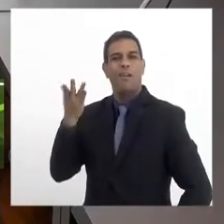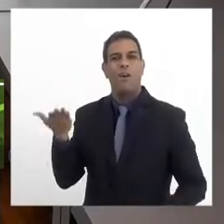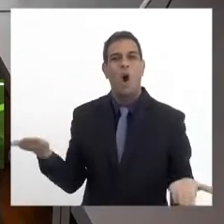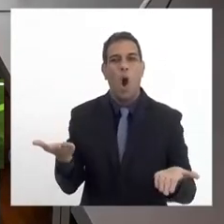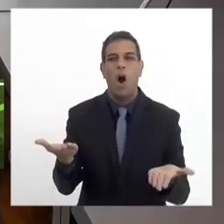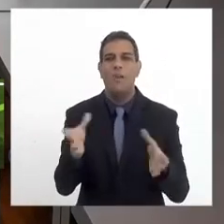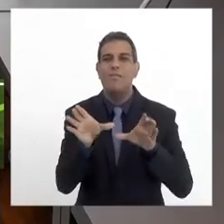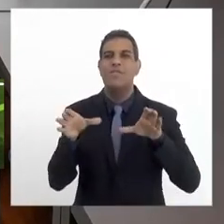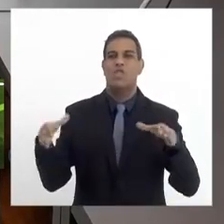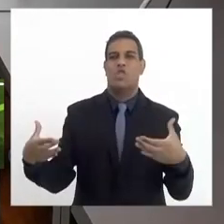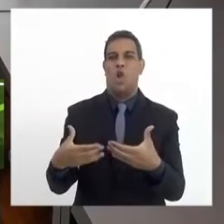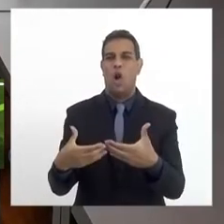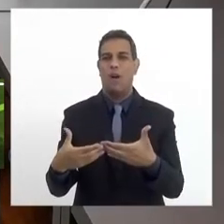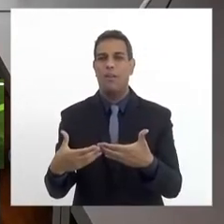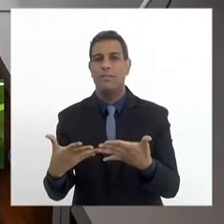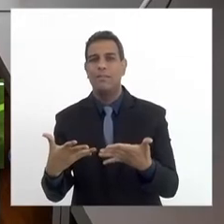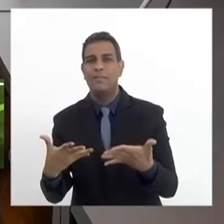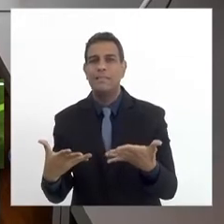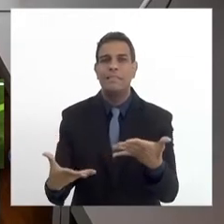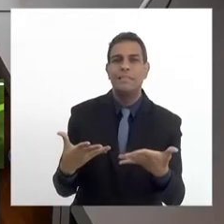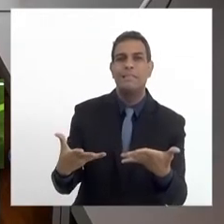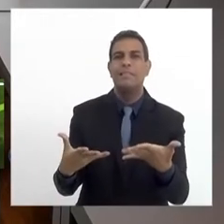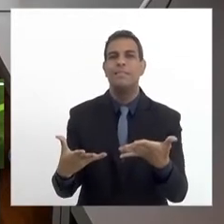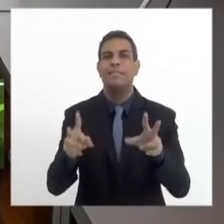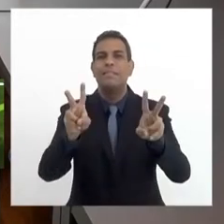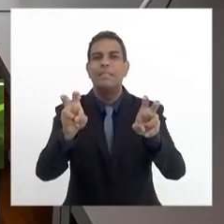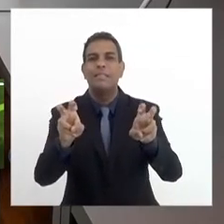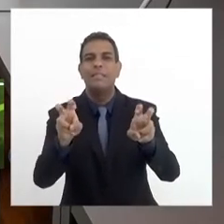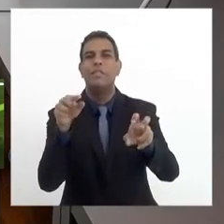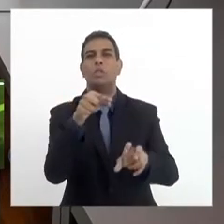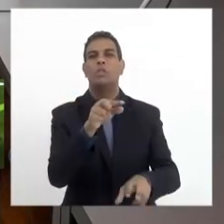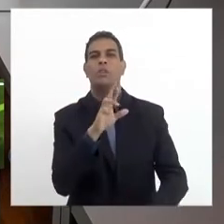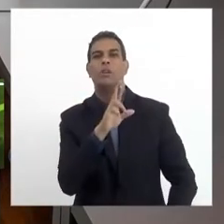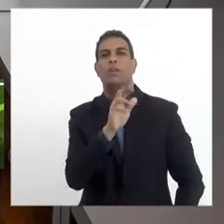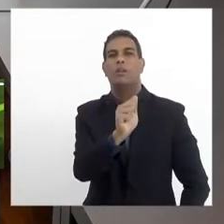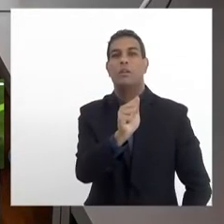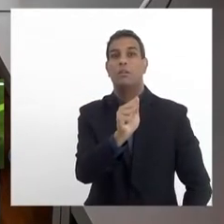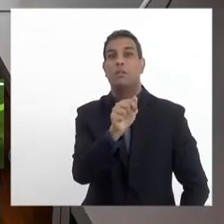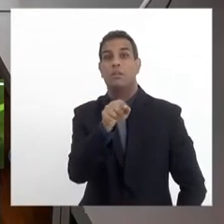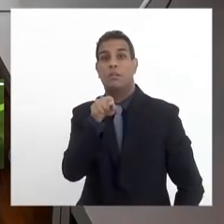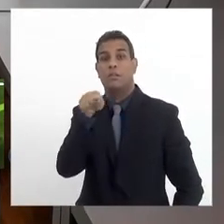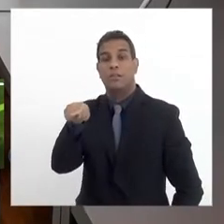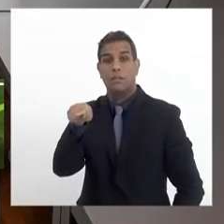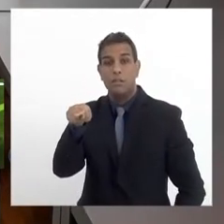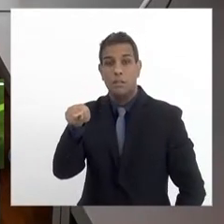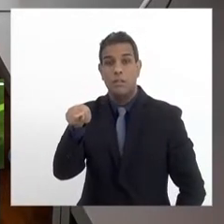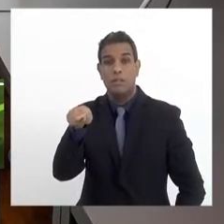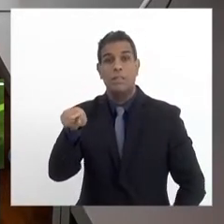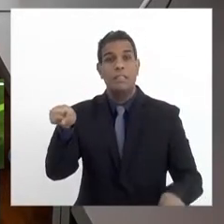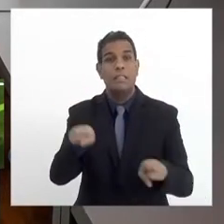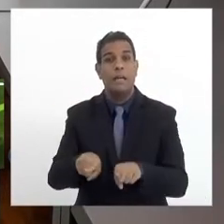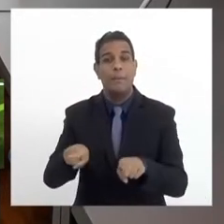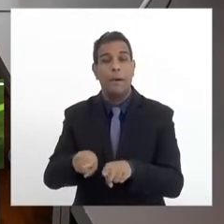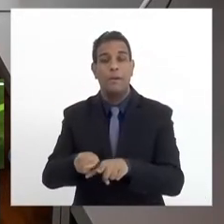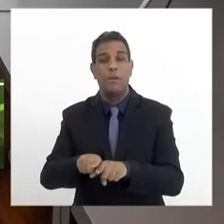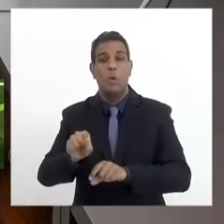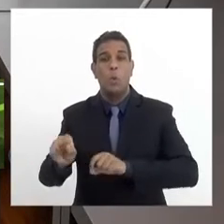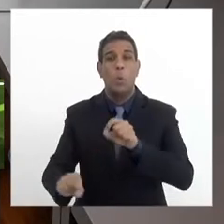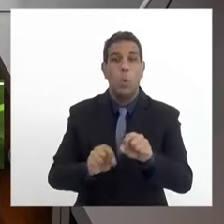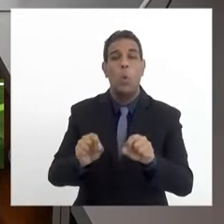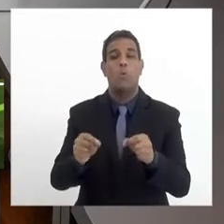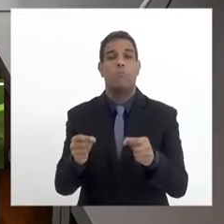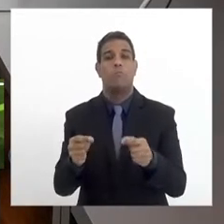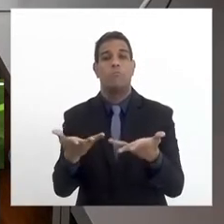numa em defasagem em relação ao deputado Rodrigo Amorim, porque o Espírito Santo do deputado Rodrigo Amorim, Fernando, que está aqui ao meu lado,